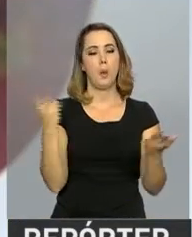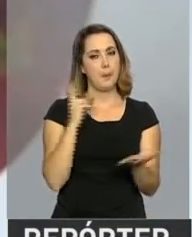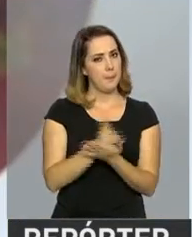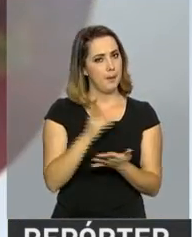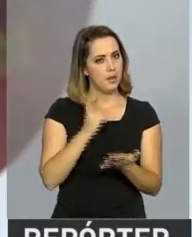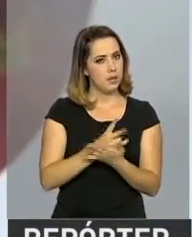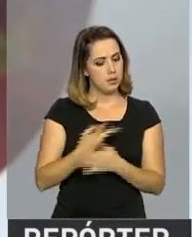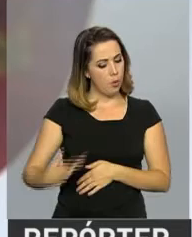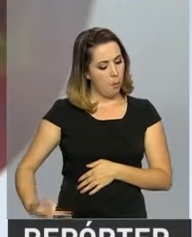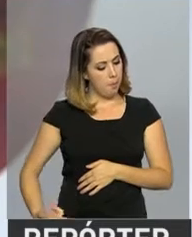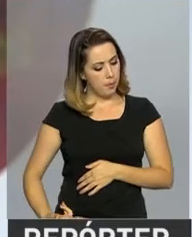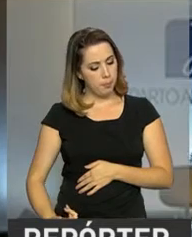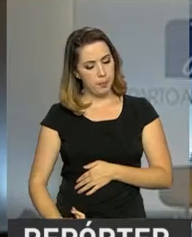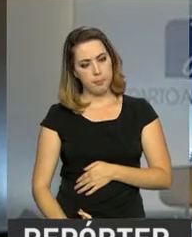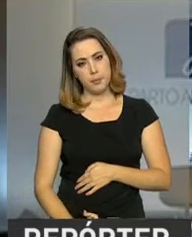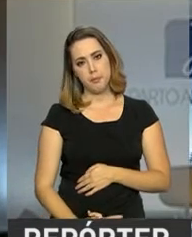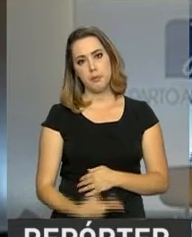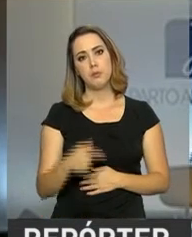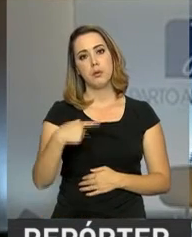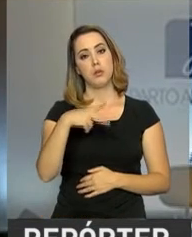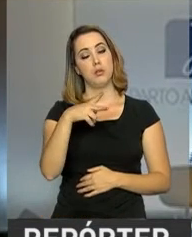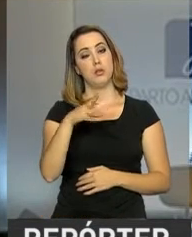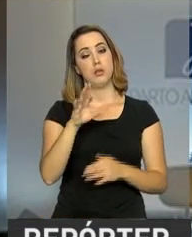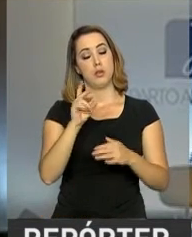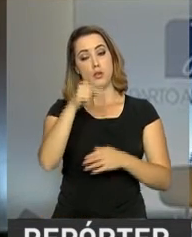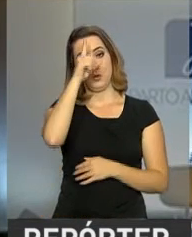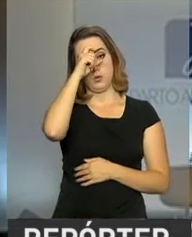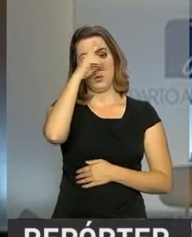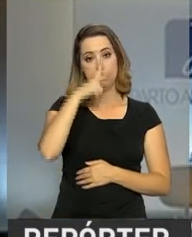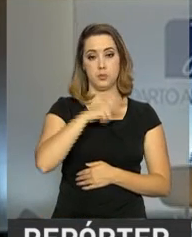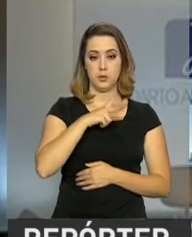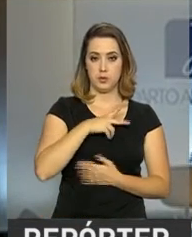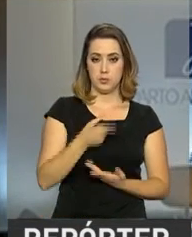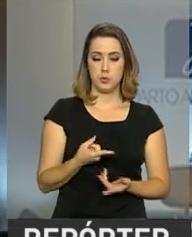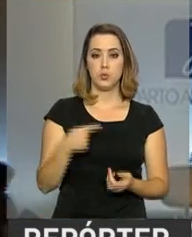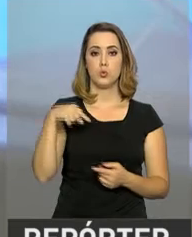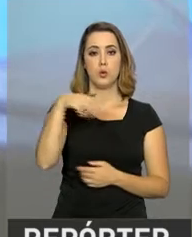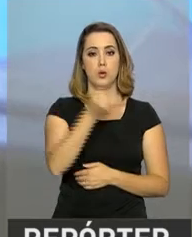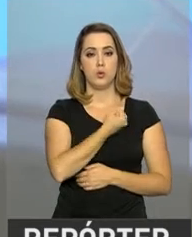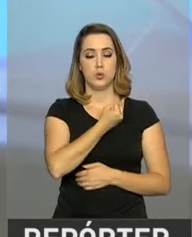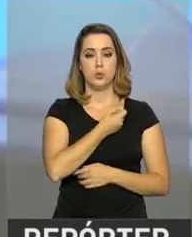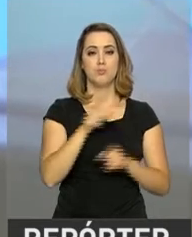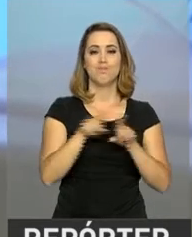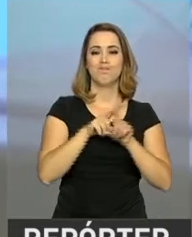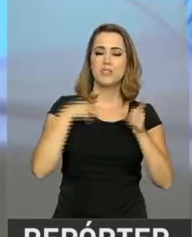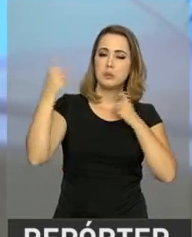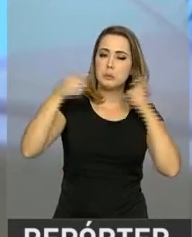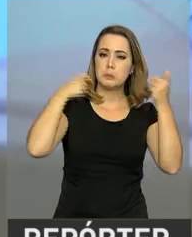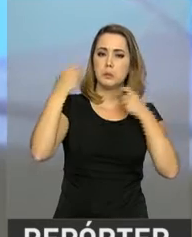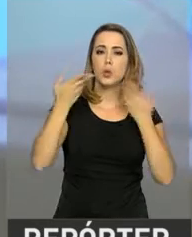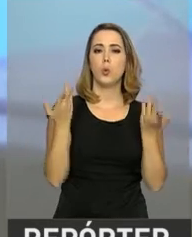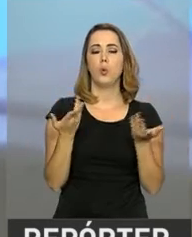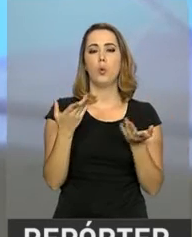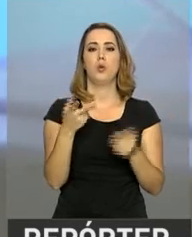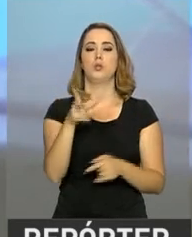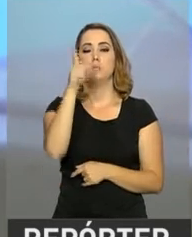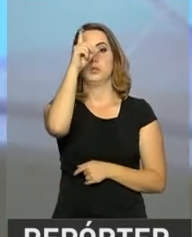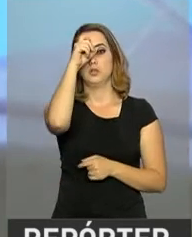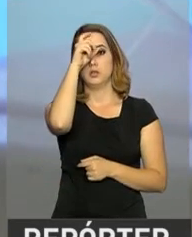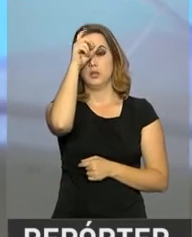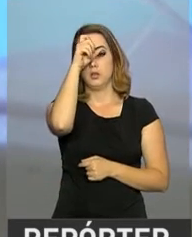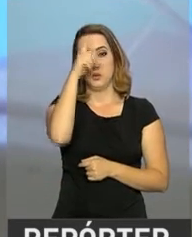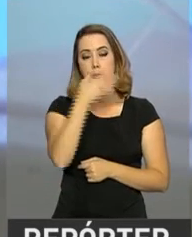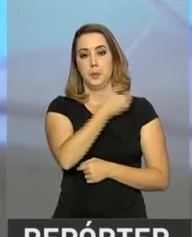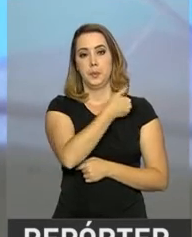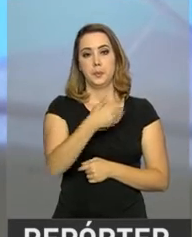seja maior na rede privada os números também preocupam no sistema público quatro hospitais da fase piloto do projeto